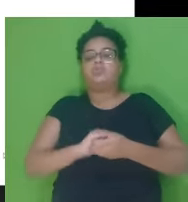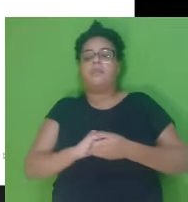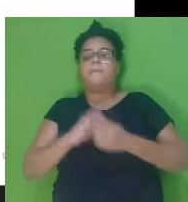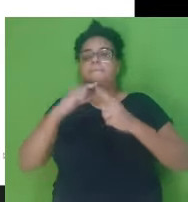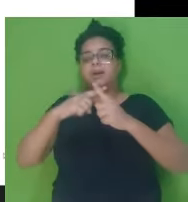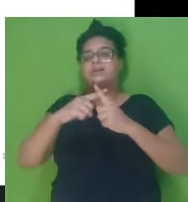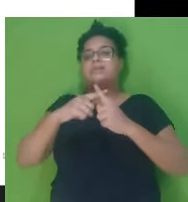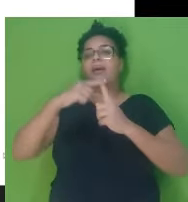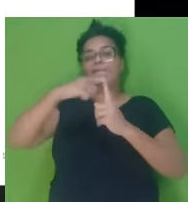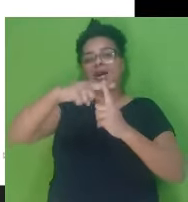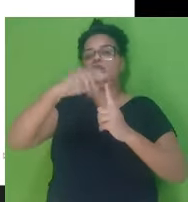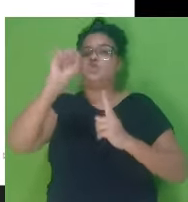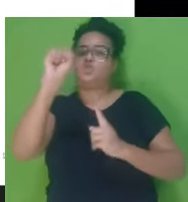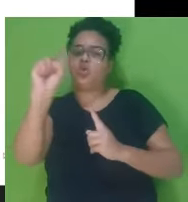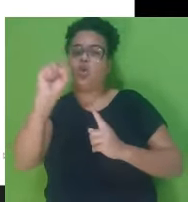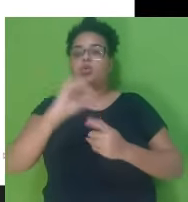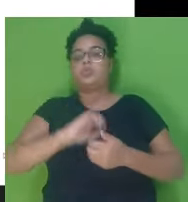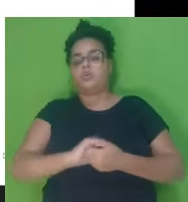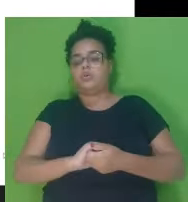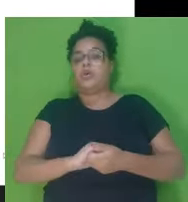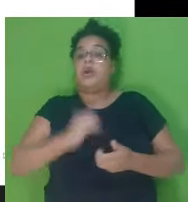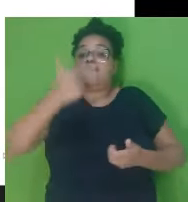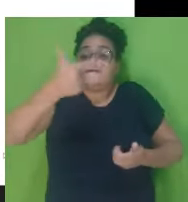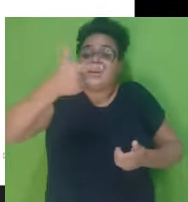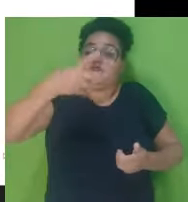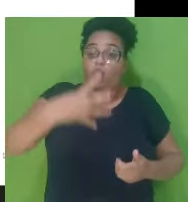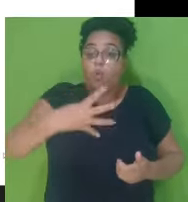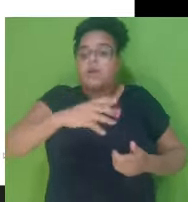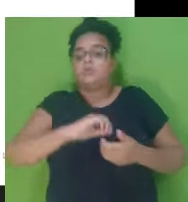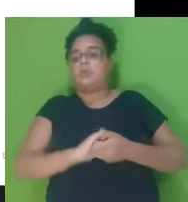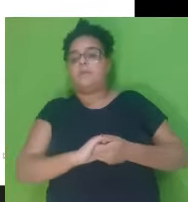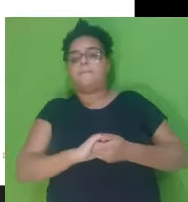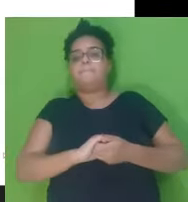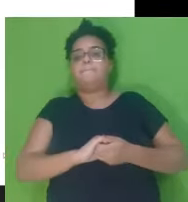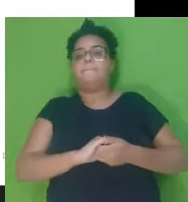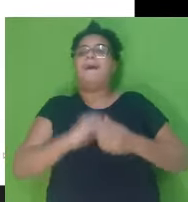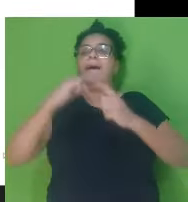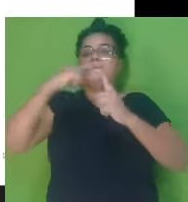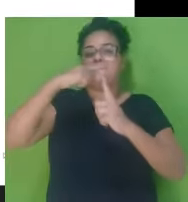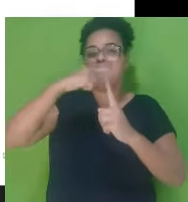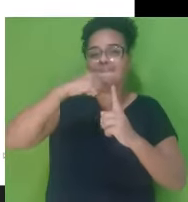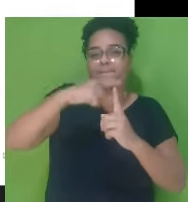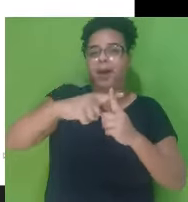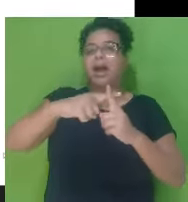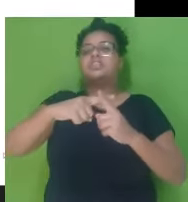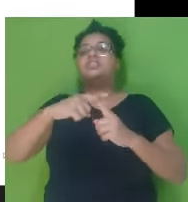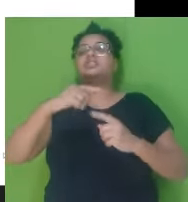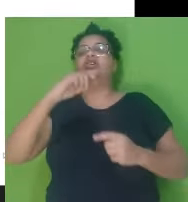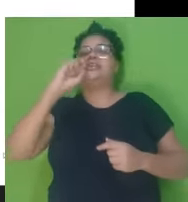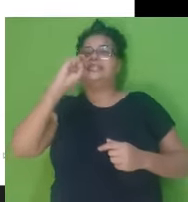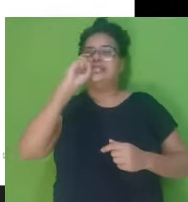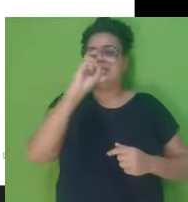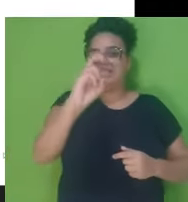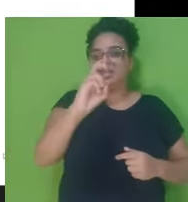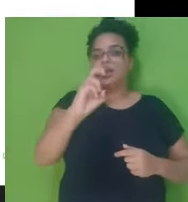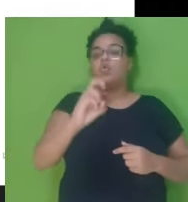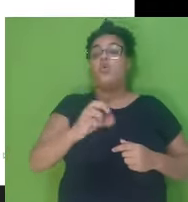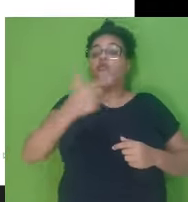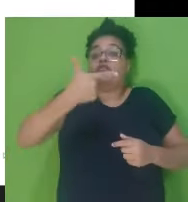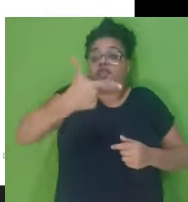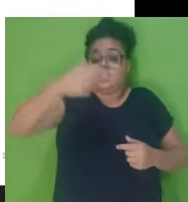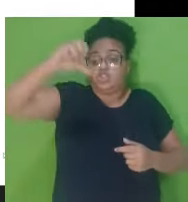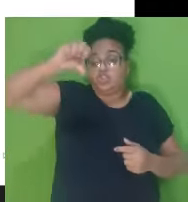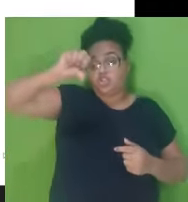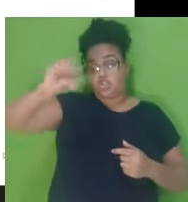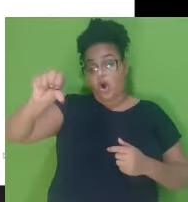16, mais 8, 24, mais 5, 29. E aí